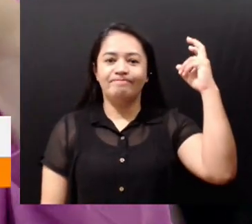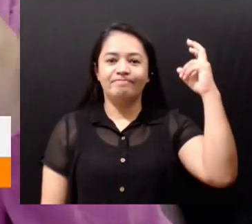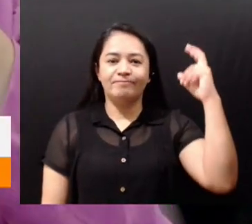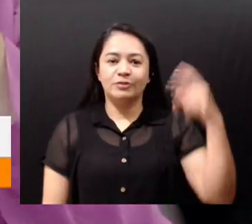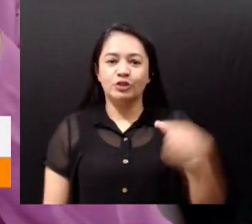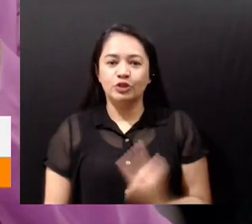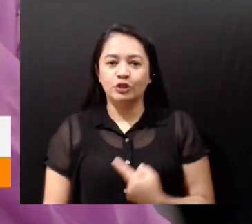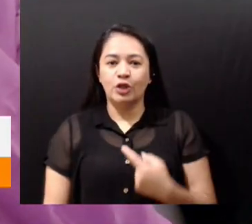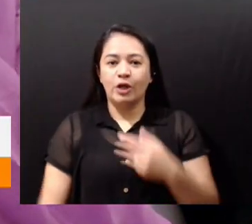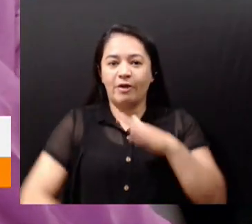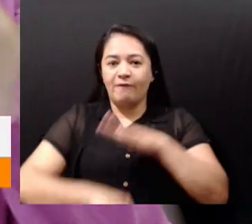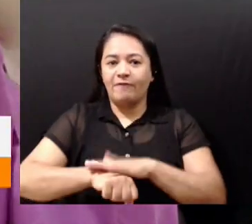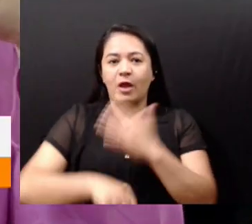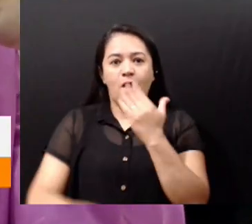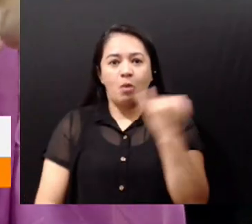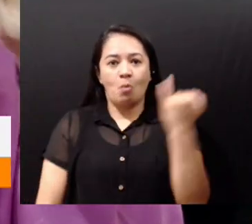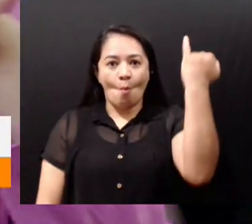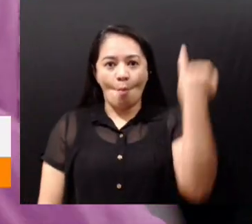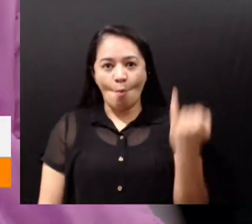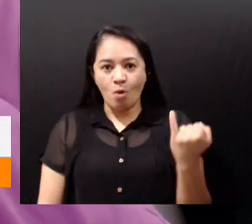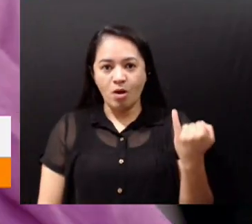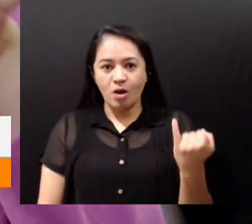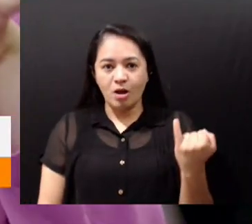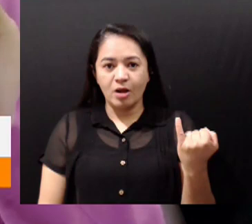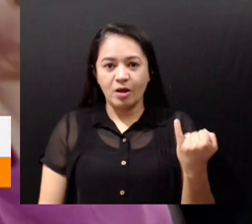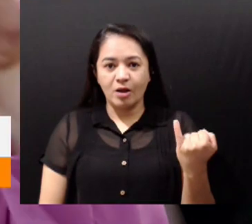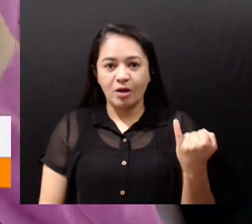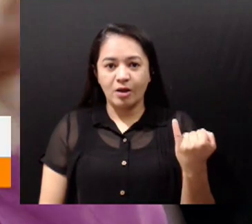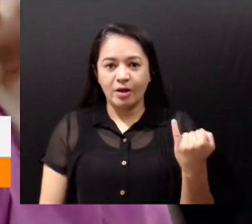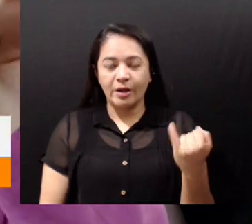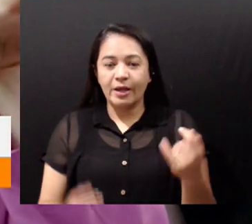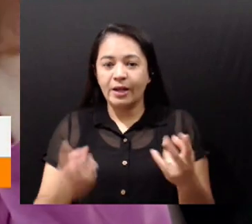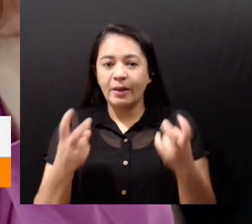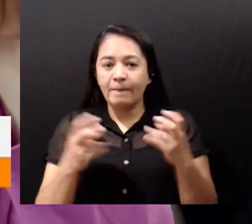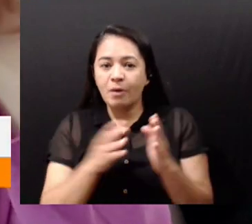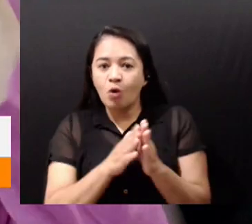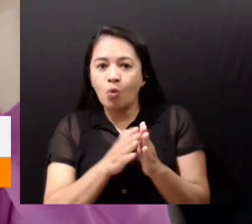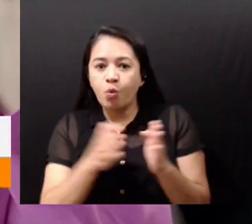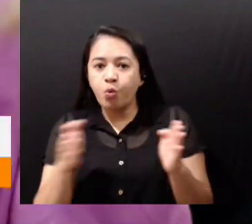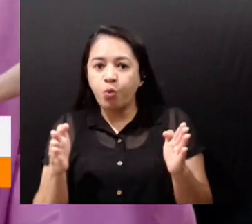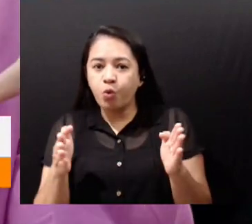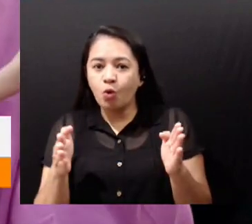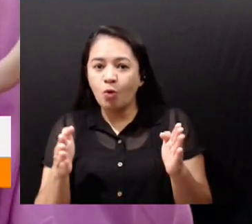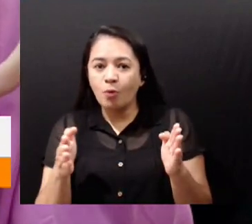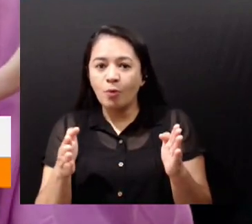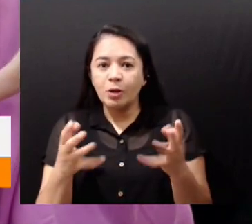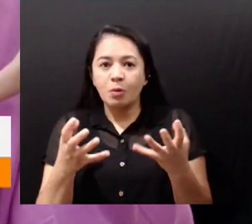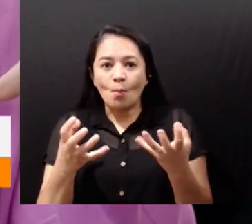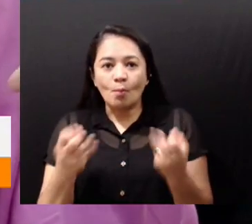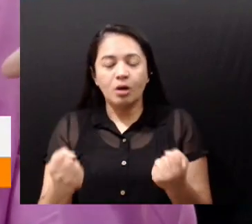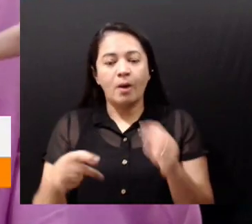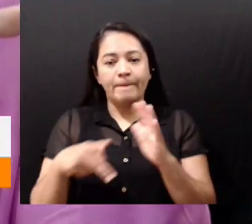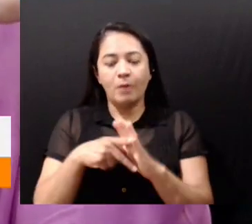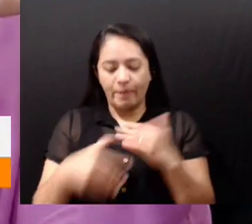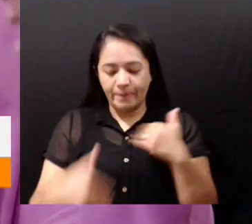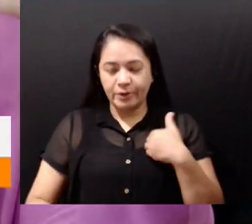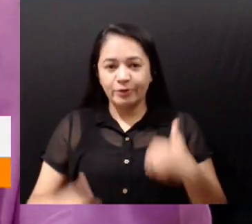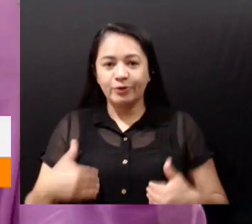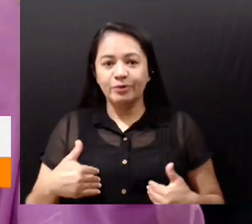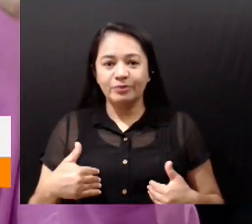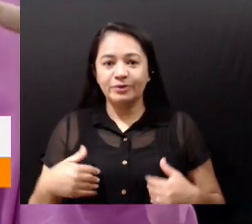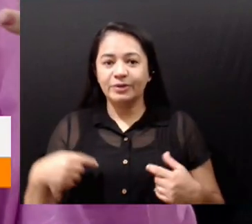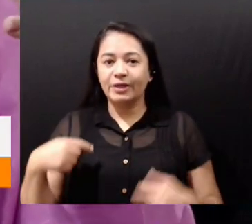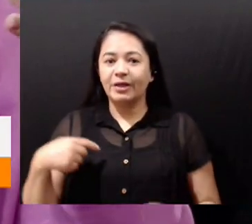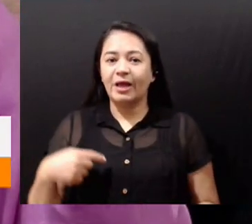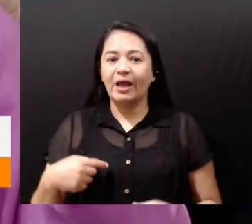dietas extremamente restritivas, ele vê como um período de escassez do corpo. Então, aquela escassez, eu preciso me